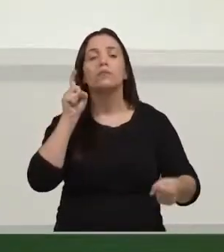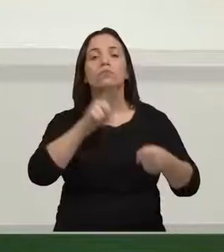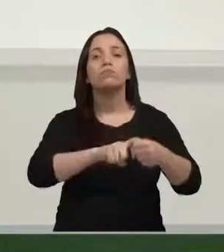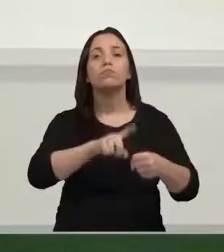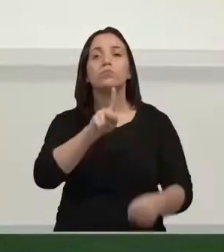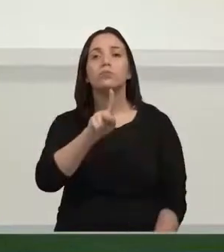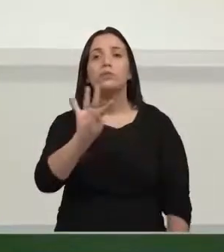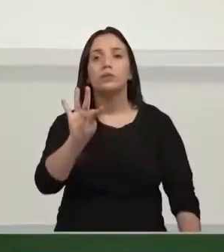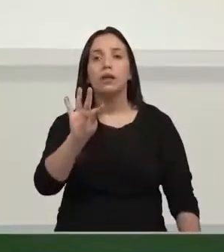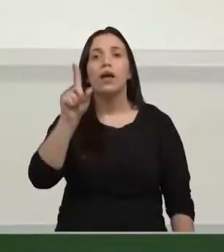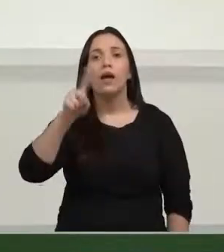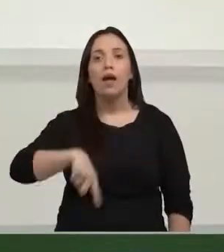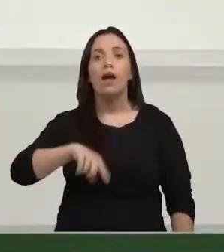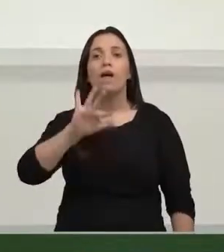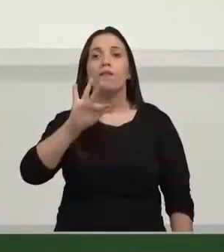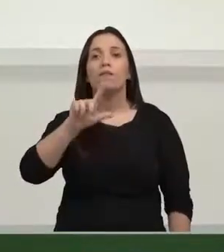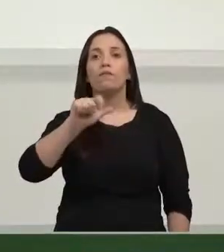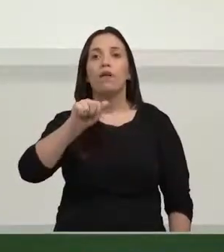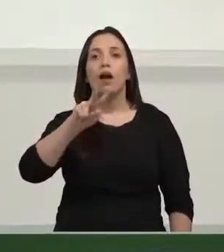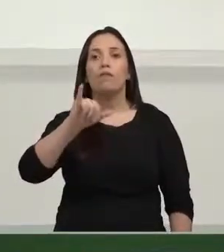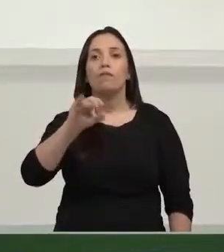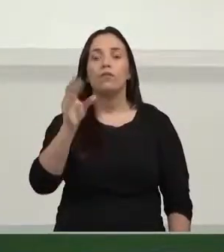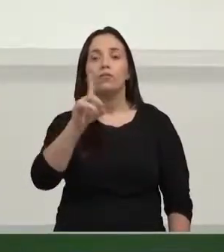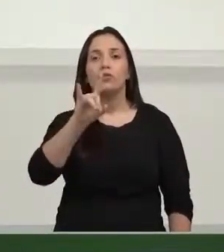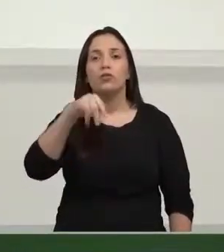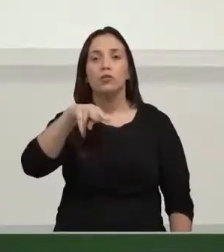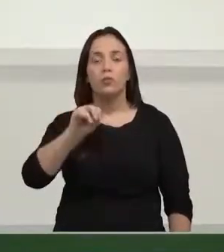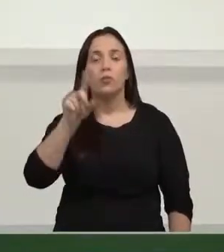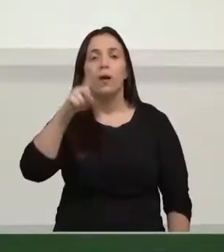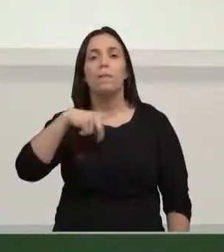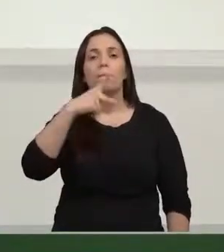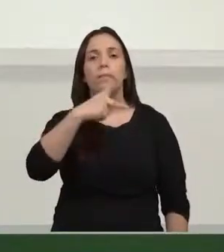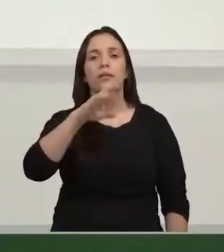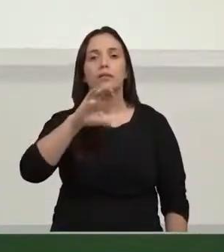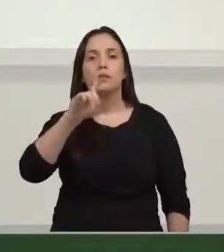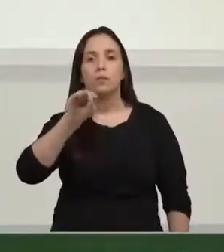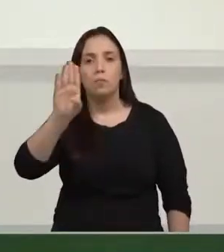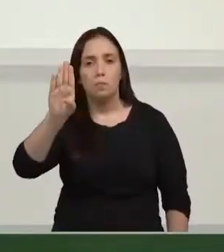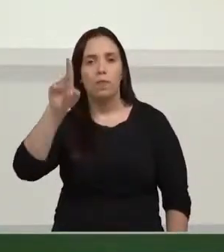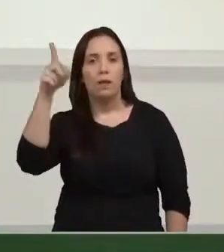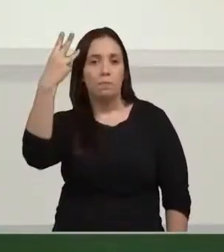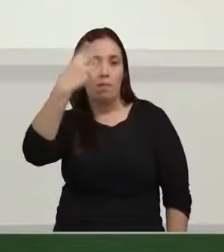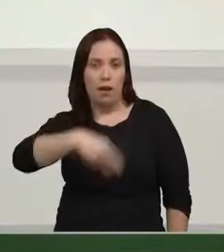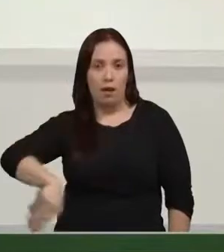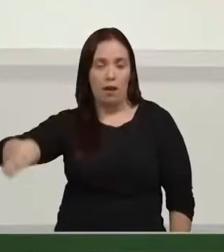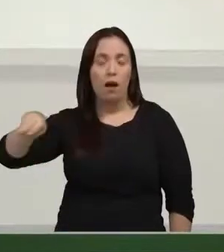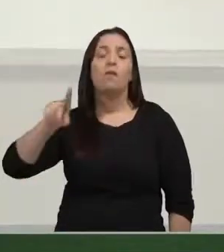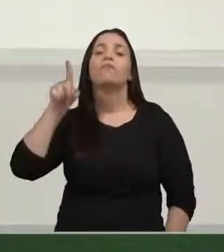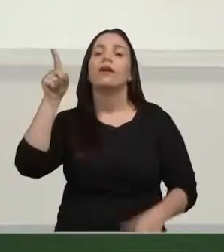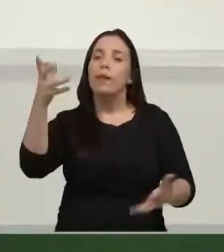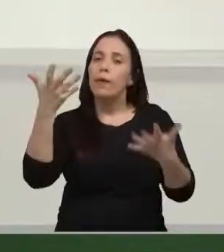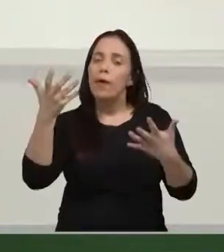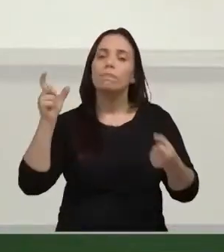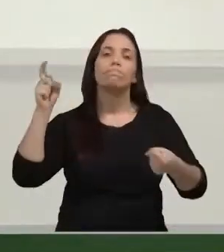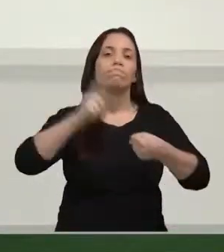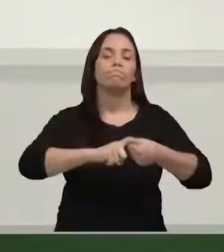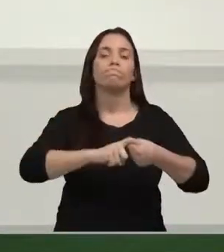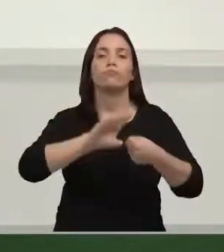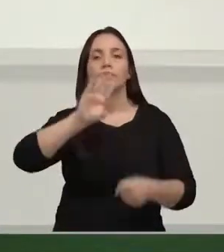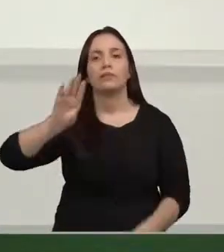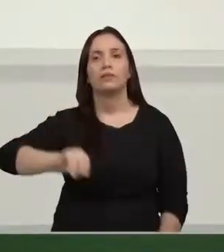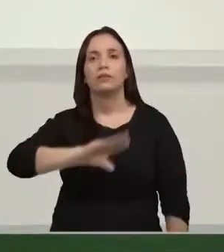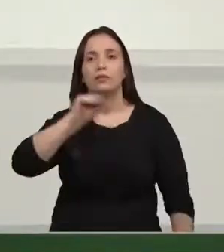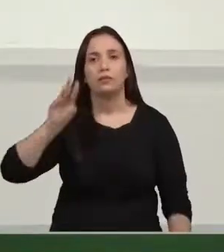e próximo ao PT, os outros... que é o Flávio Dino, do Maranhão, do PCdoB. Do PCdoB. E que já literalmente também... Que é outra pessoa que está